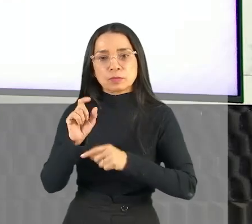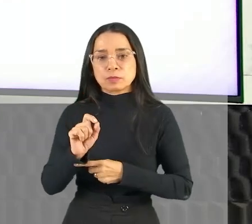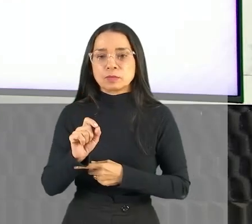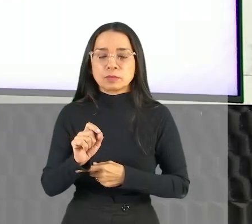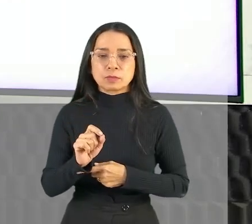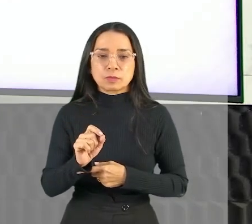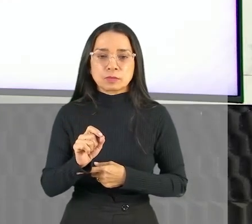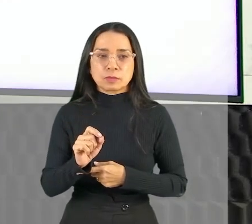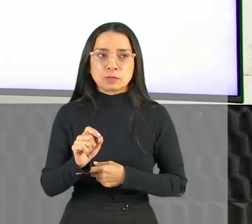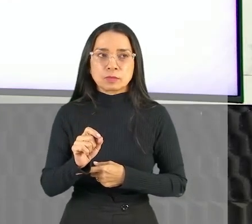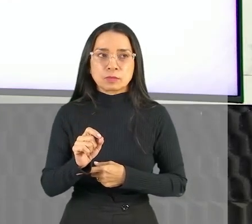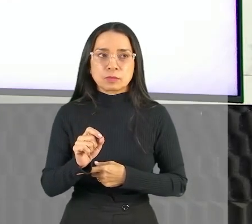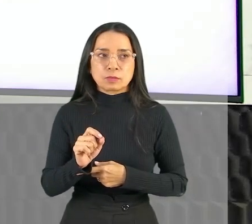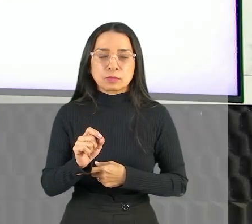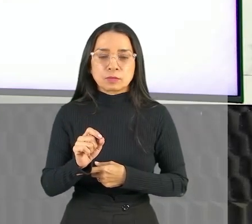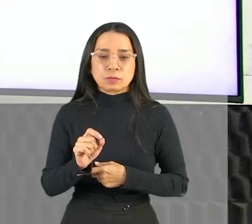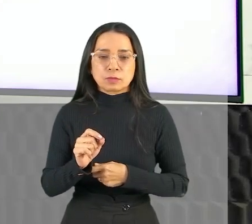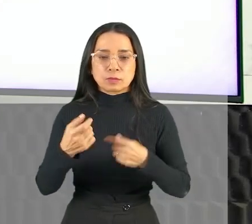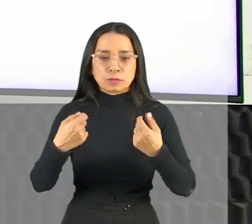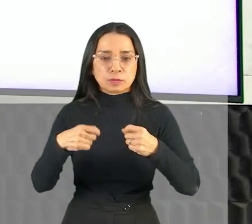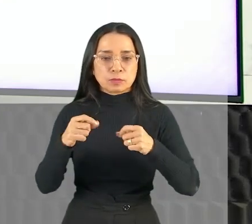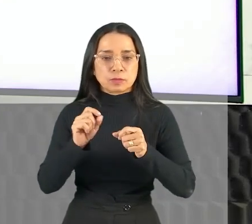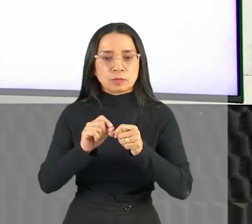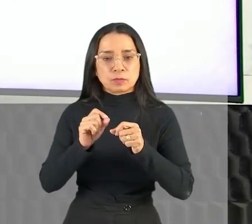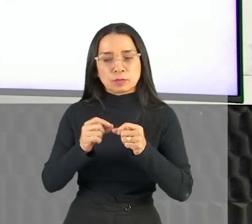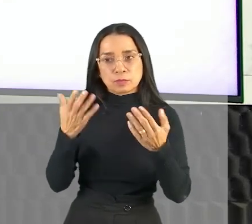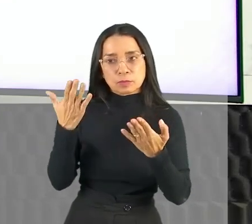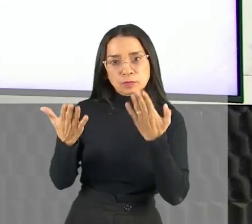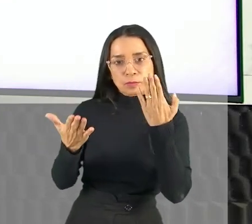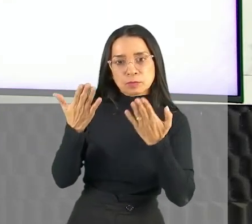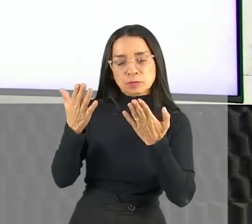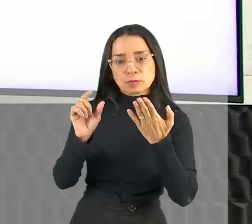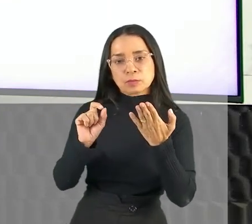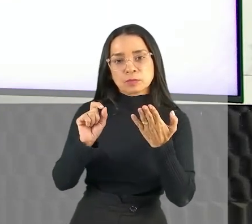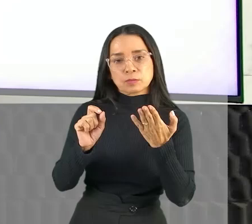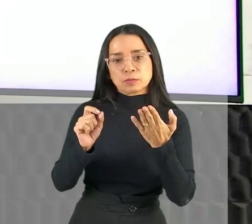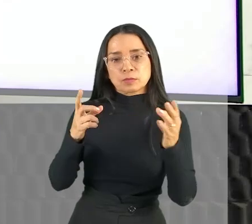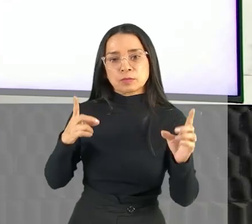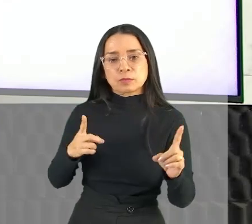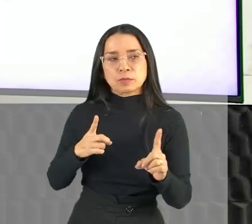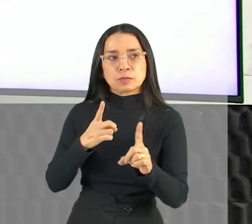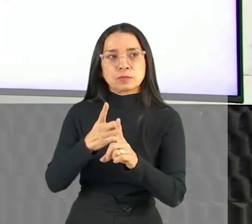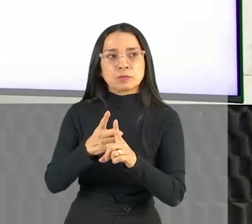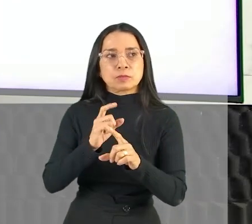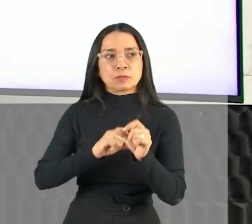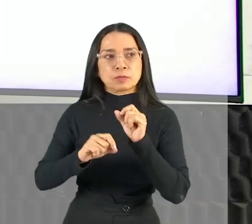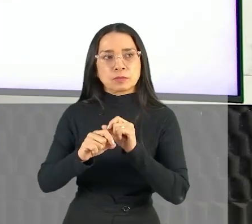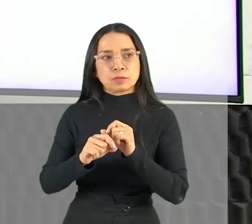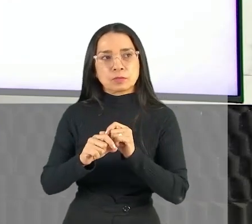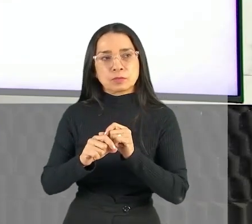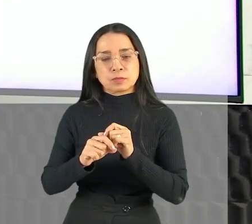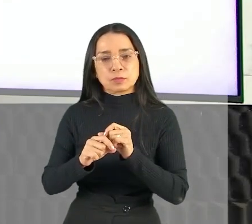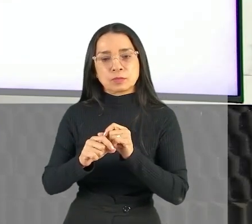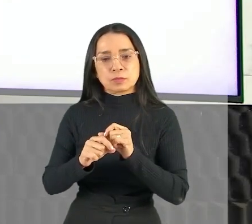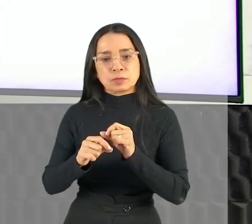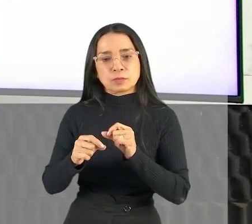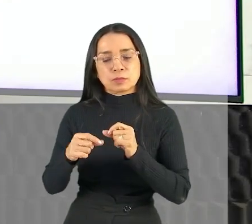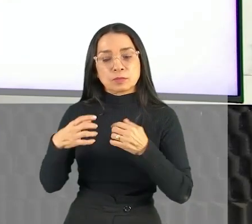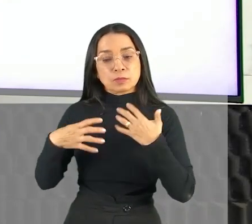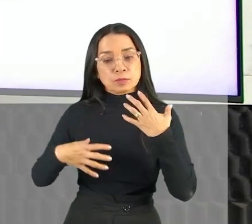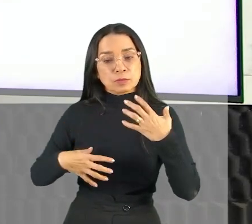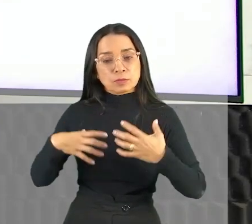para a necessidade de se fazer uma comparação aí. Quando eu encontro metabolismos que